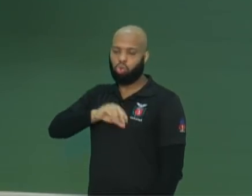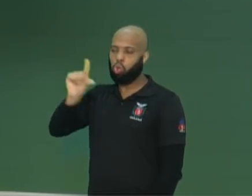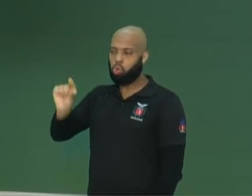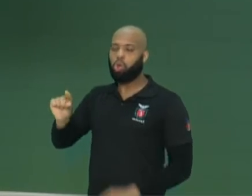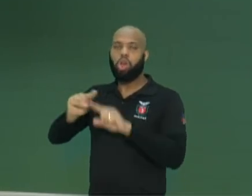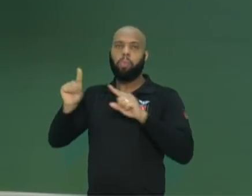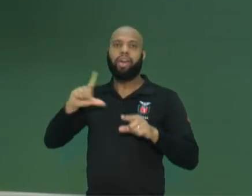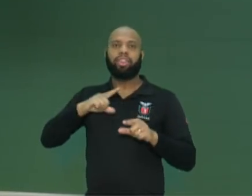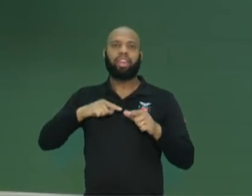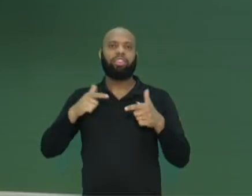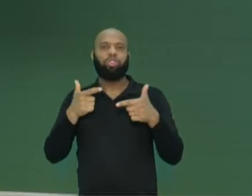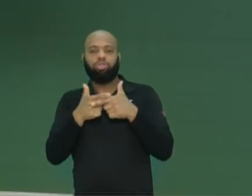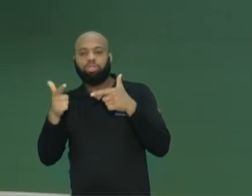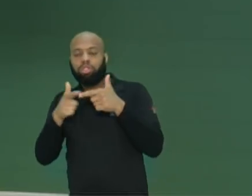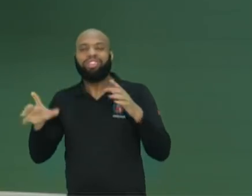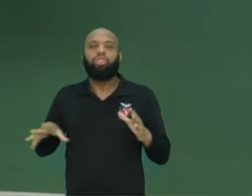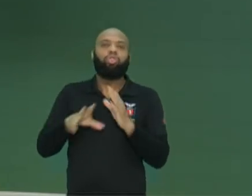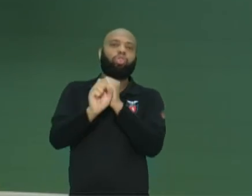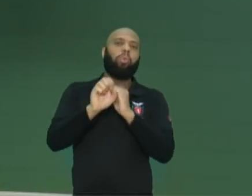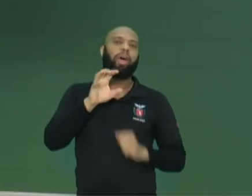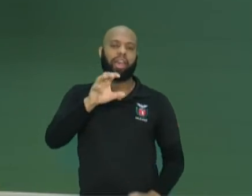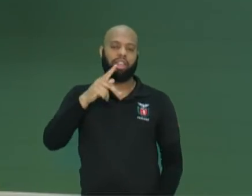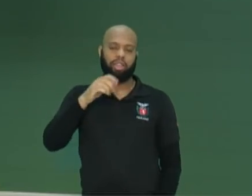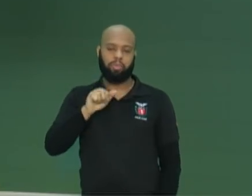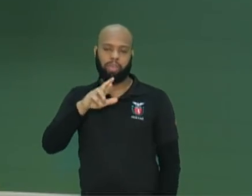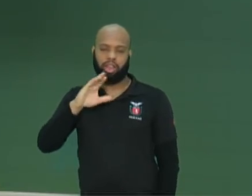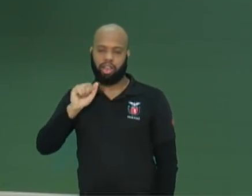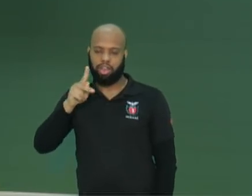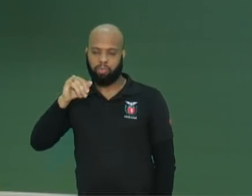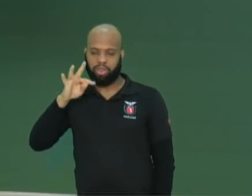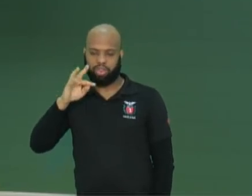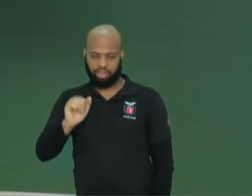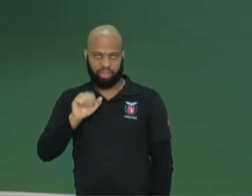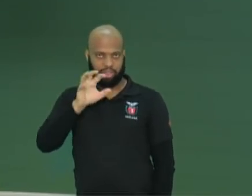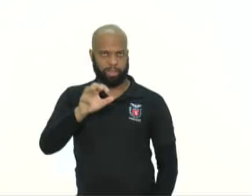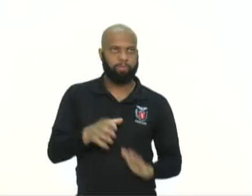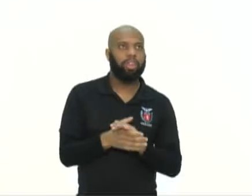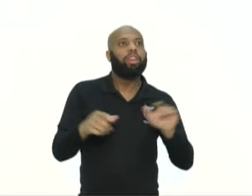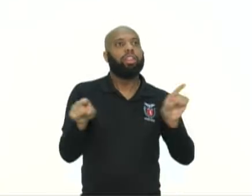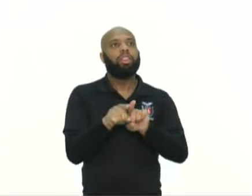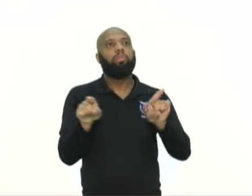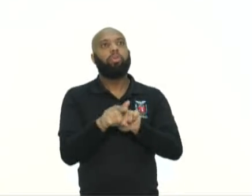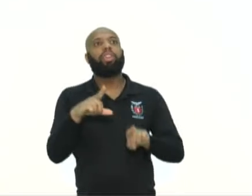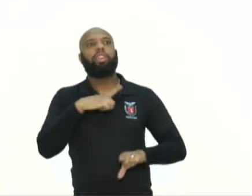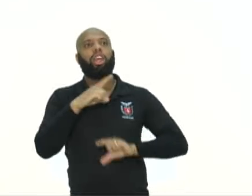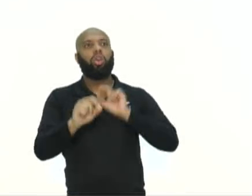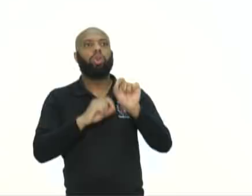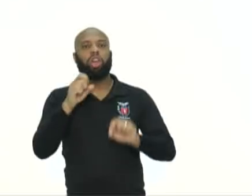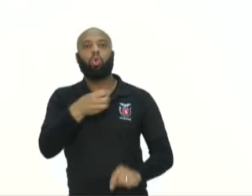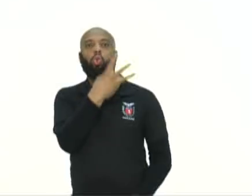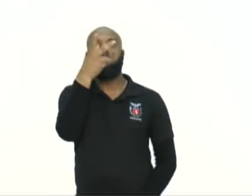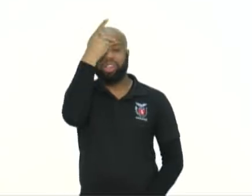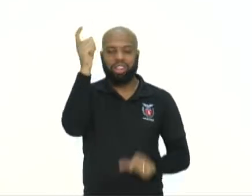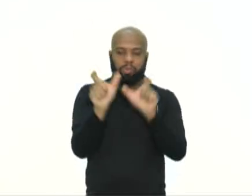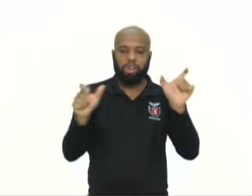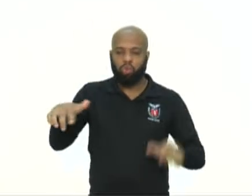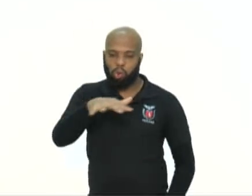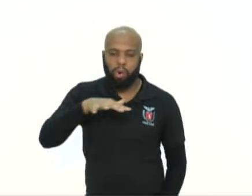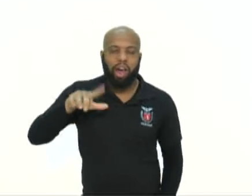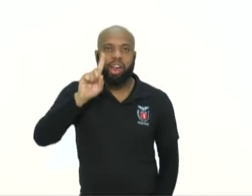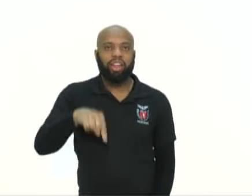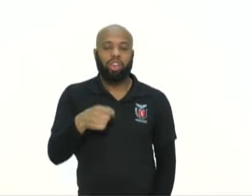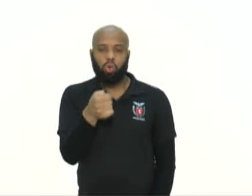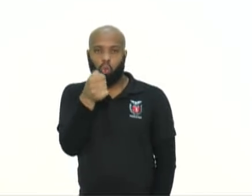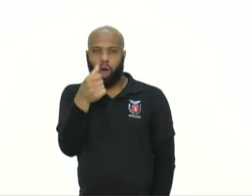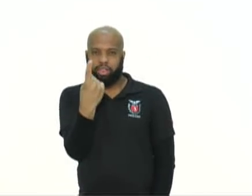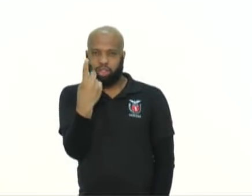Mas a média ali, a renda per capita, é essa, tá? Densidade demográfica ali de quase 12 habitantes